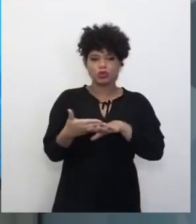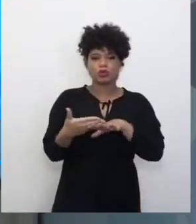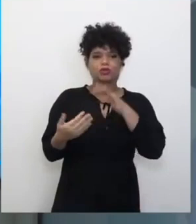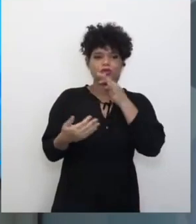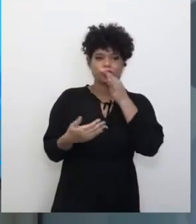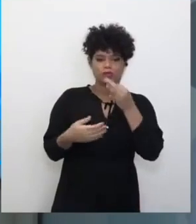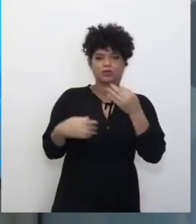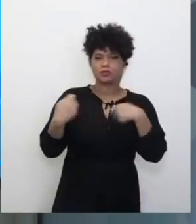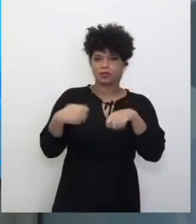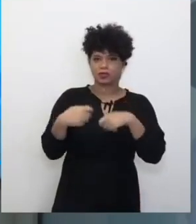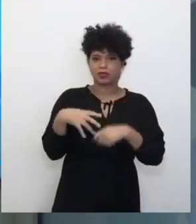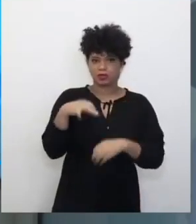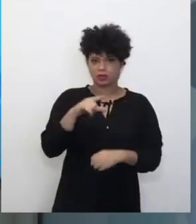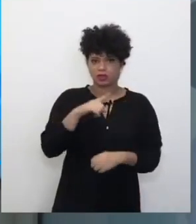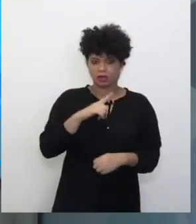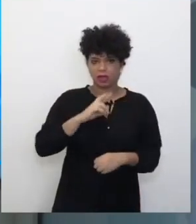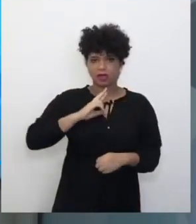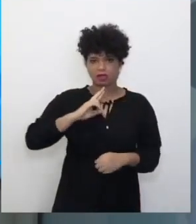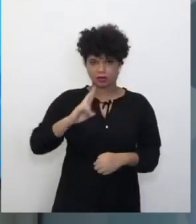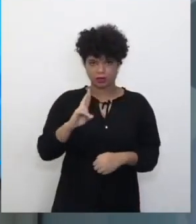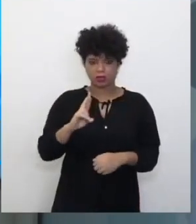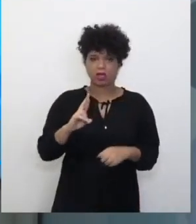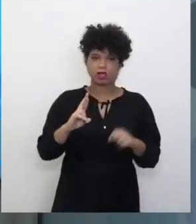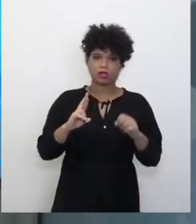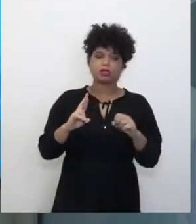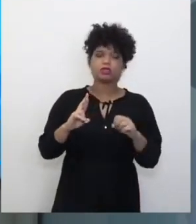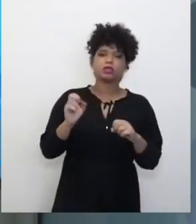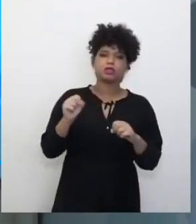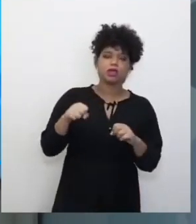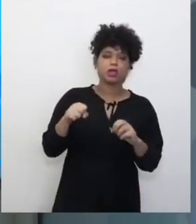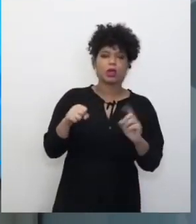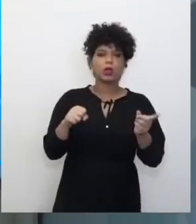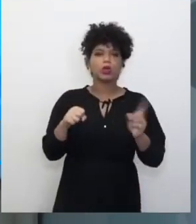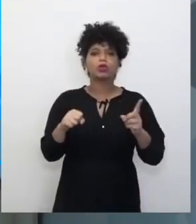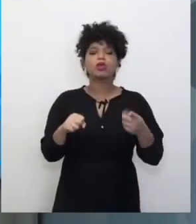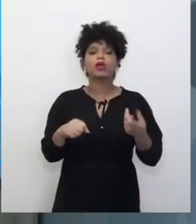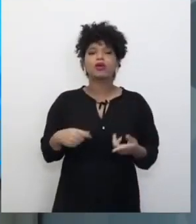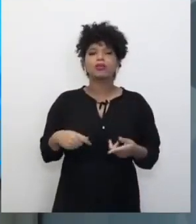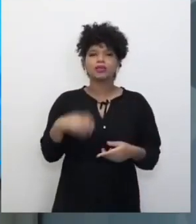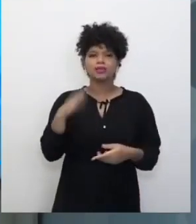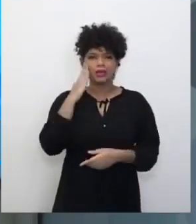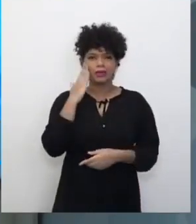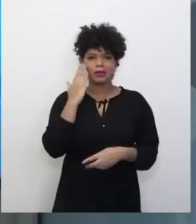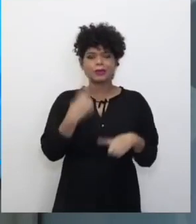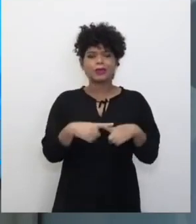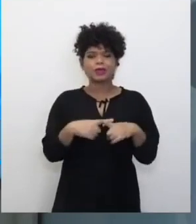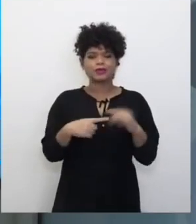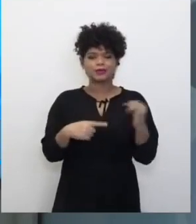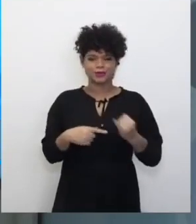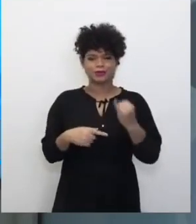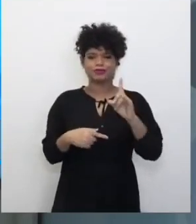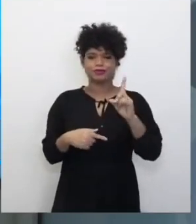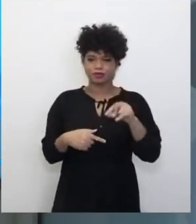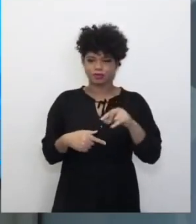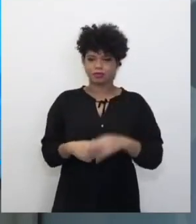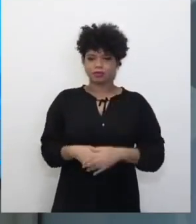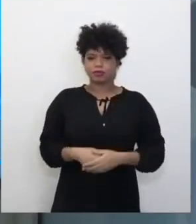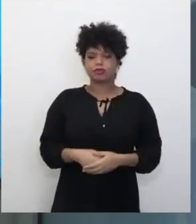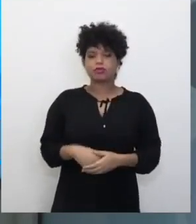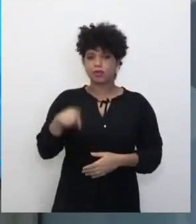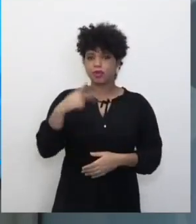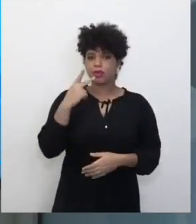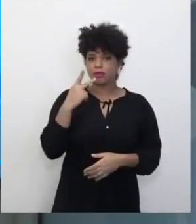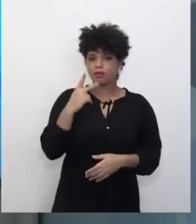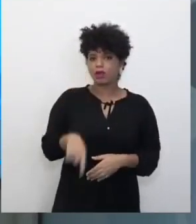argumentar. Então, se você tem uma resposta sim, ou se tem uma resposta não, você precisa saber o porquê, daquilo. Então, você fala